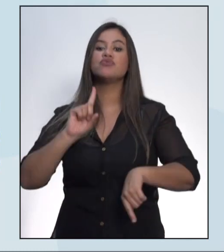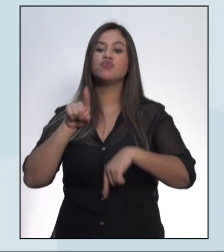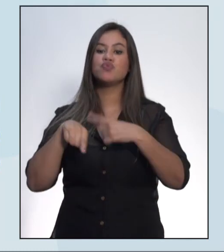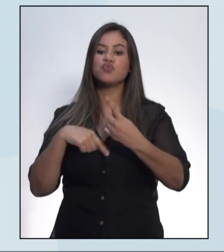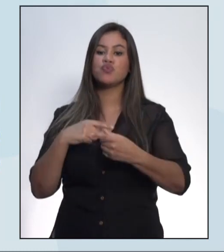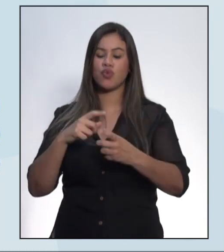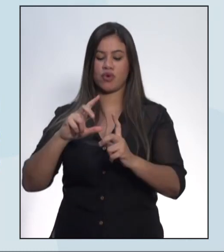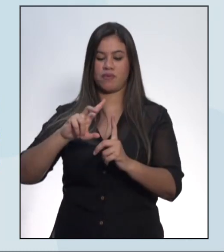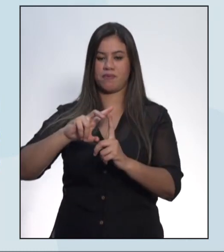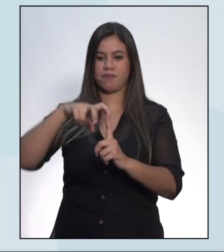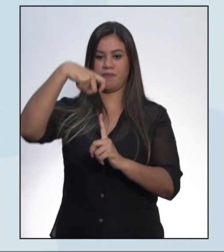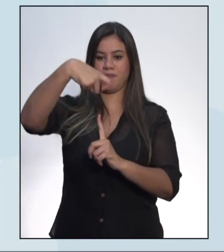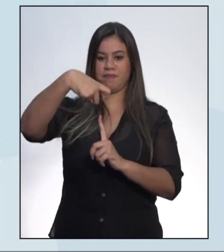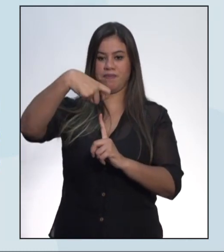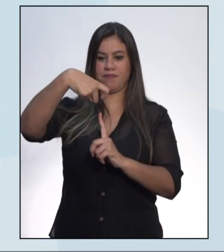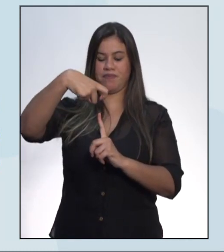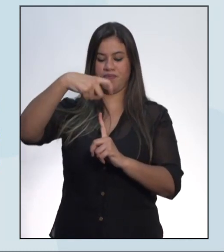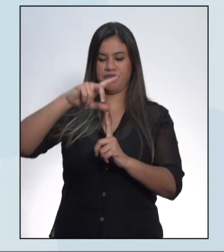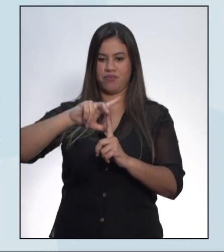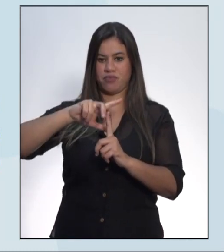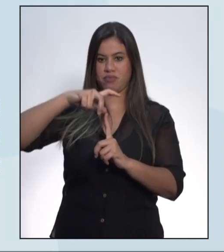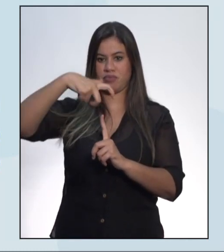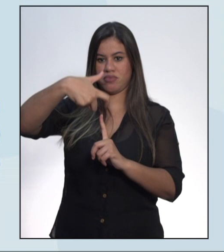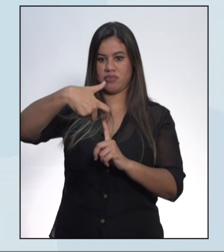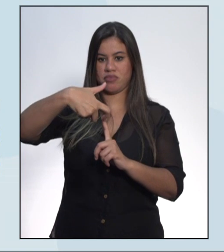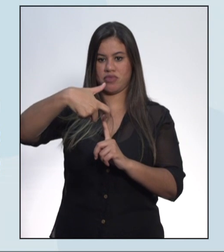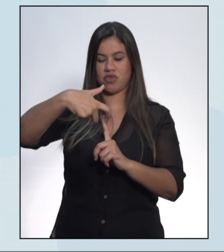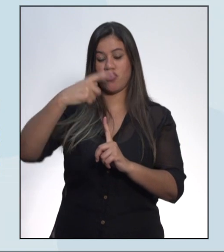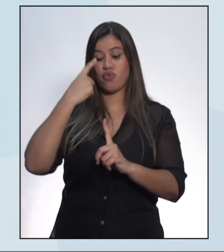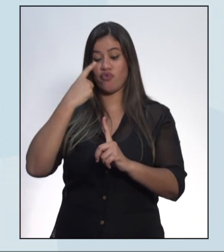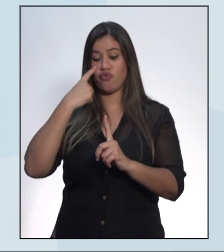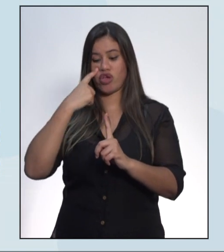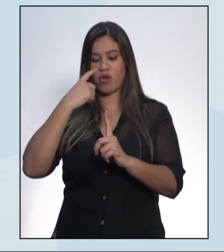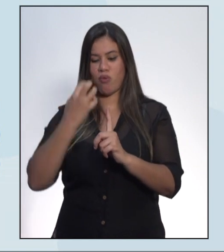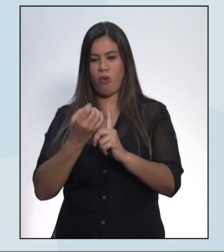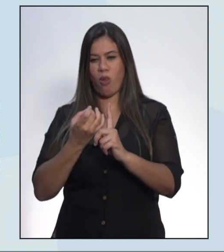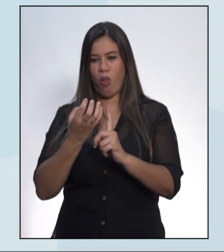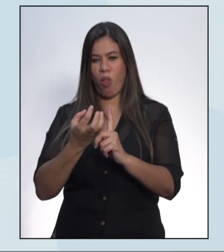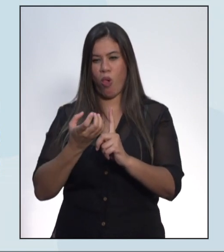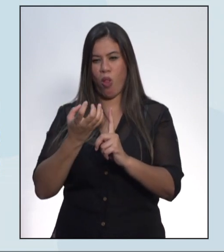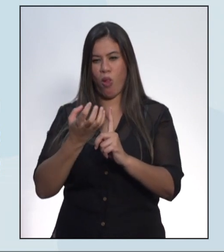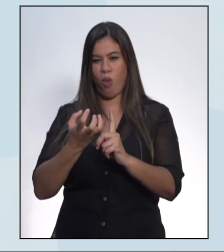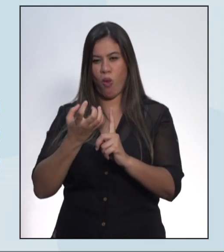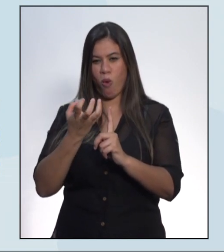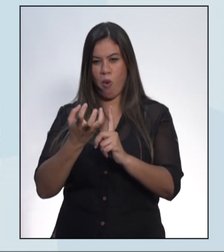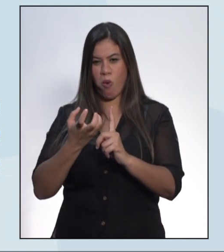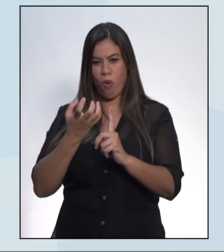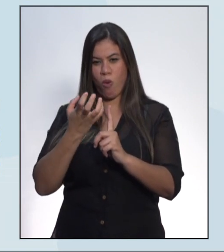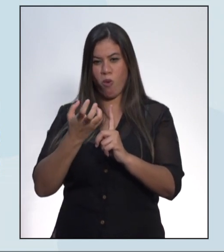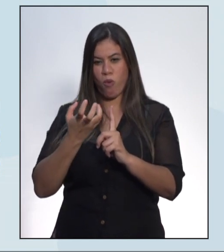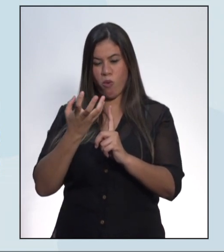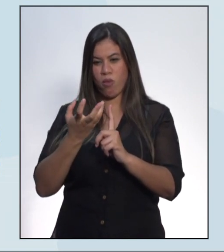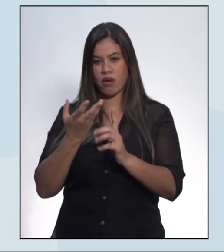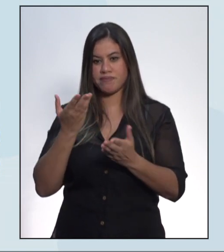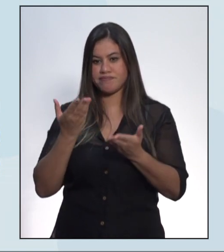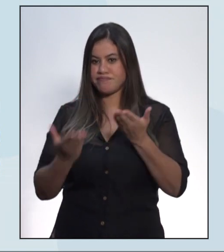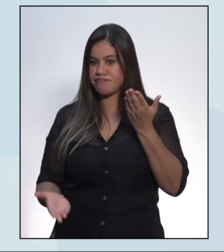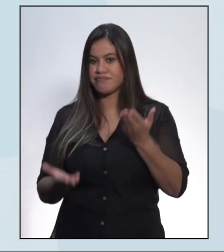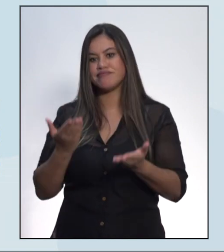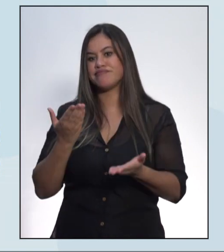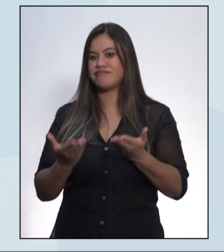gente abriu o refrigerante. Quando eu abro o refrigerante, eu já observo que causou uma alteração nesse equilíbrio,